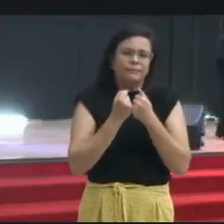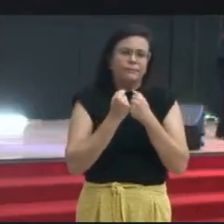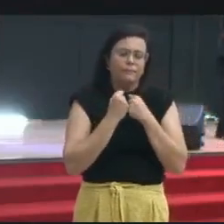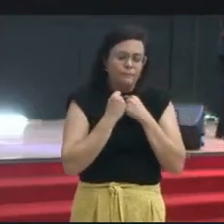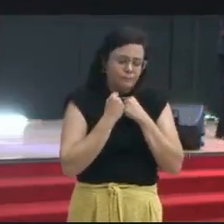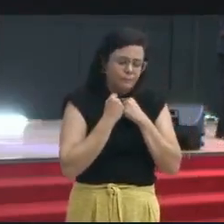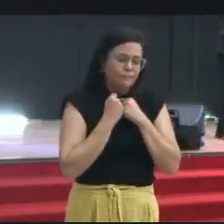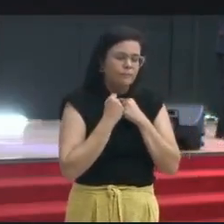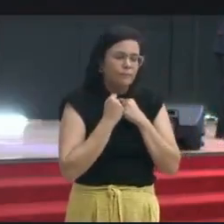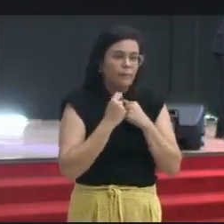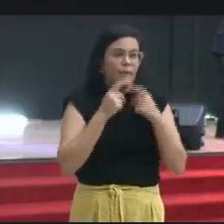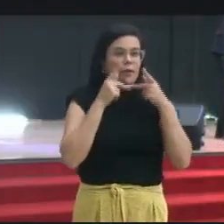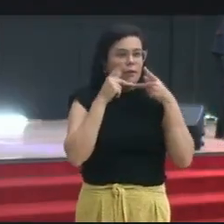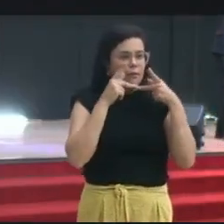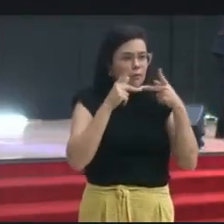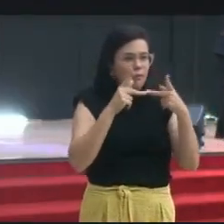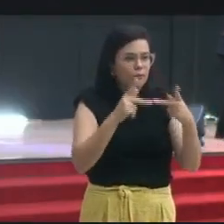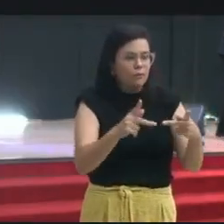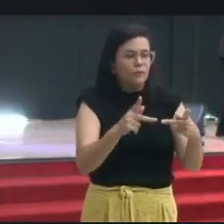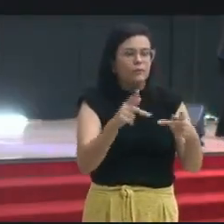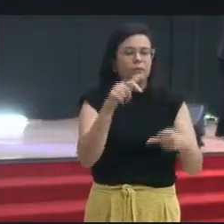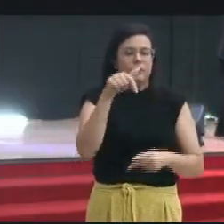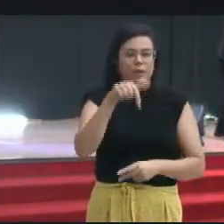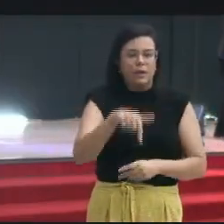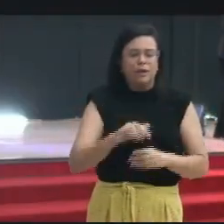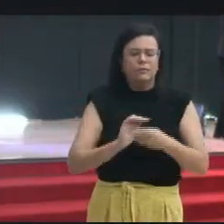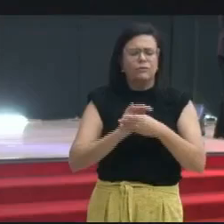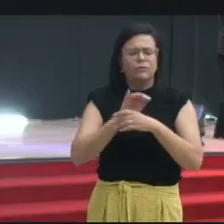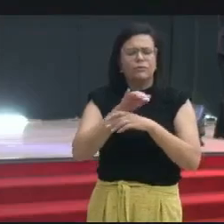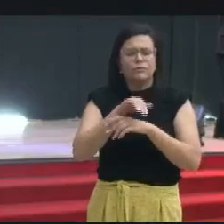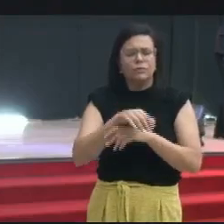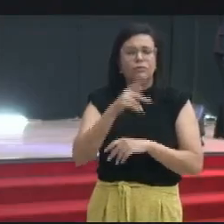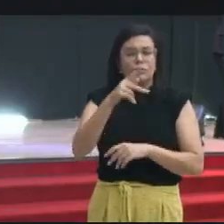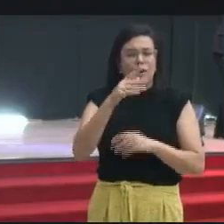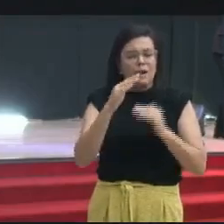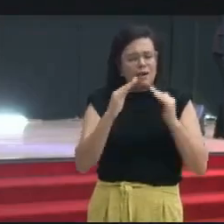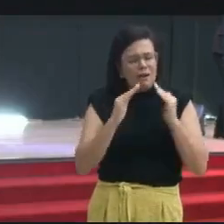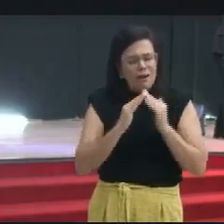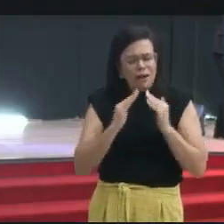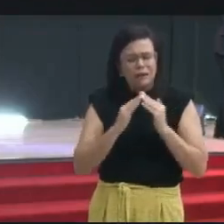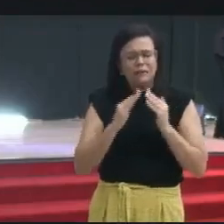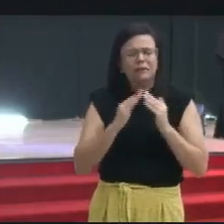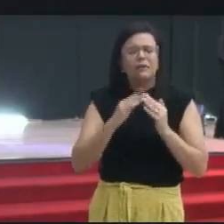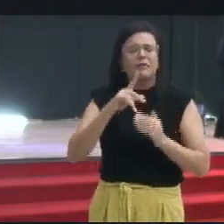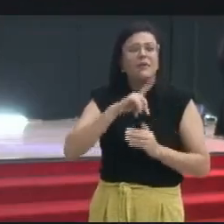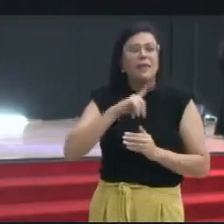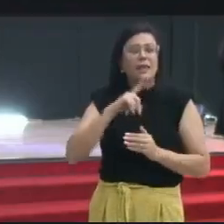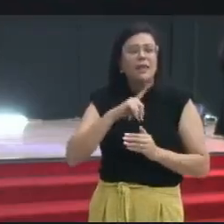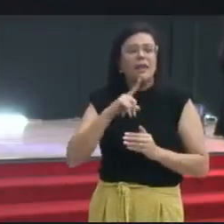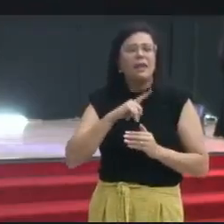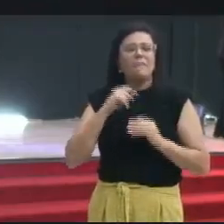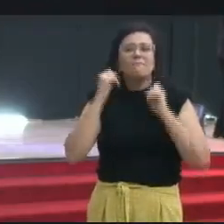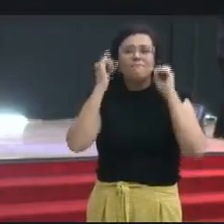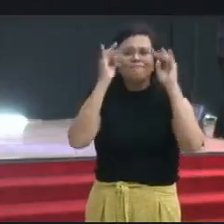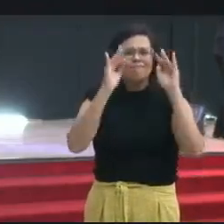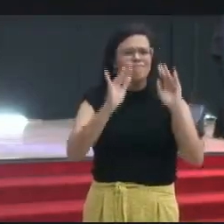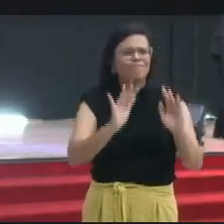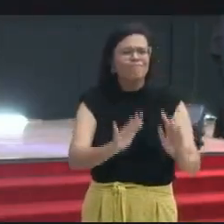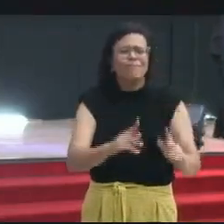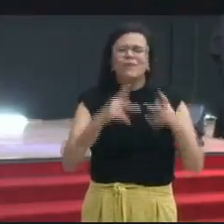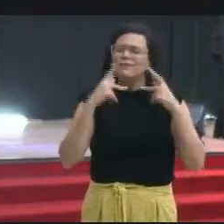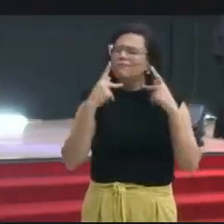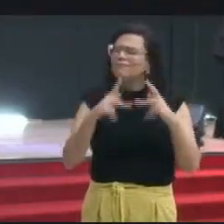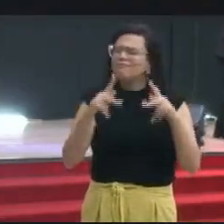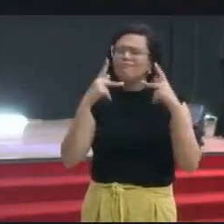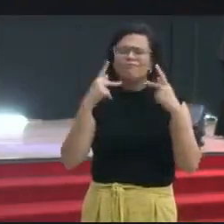sobrenaturais. Eu profetizo esta noite que a sua casa será um lugar de bênção, a sua casa